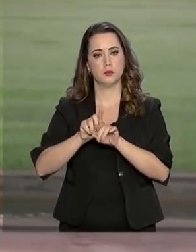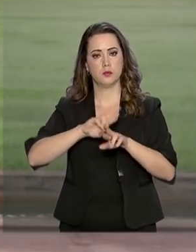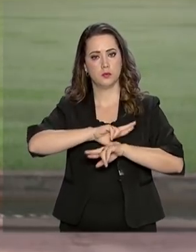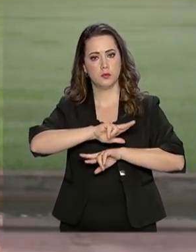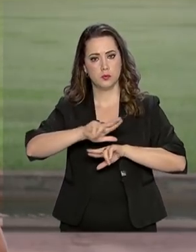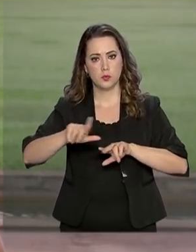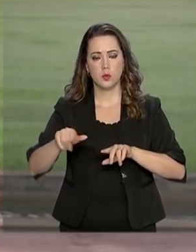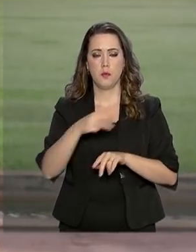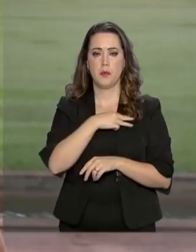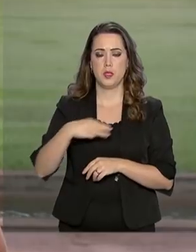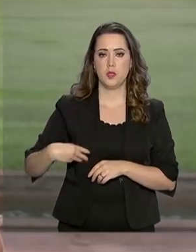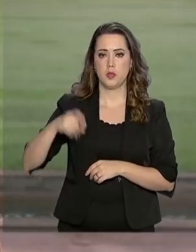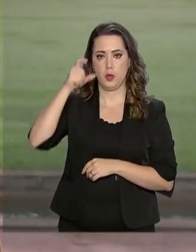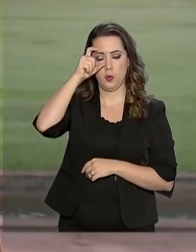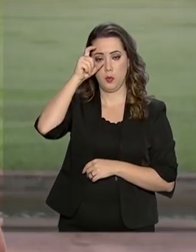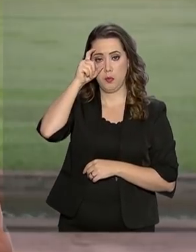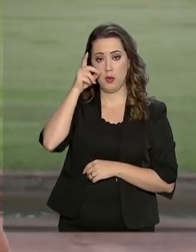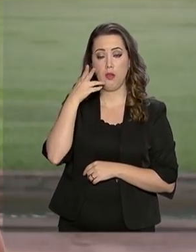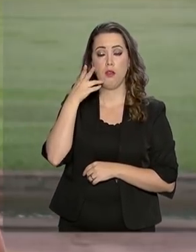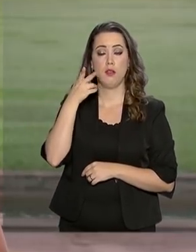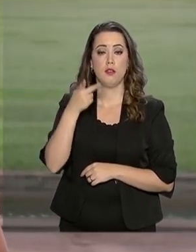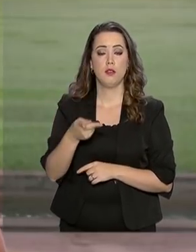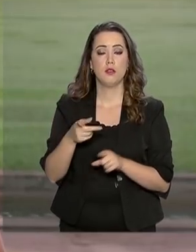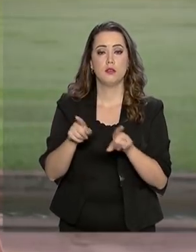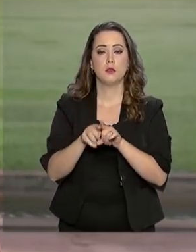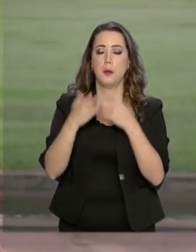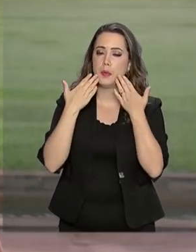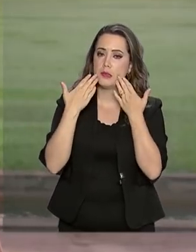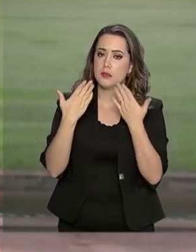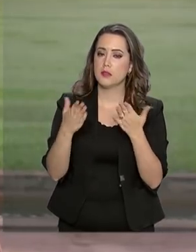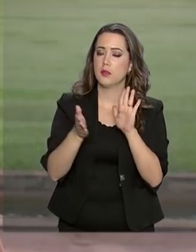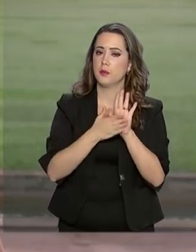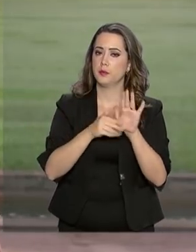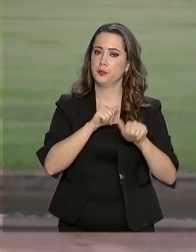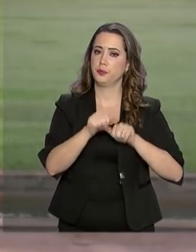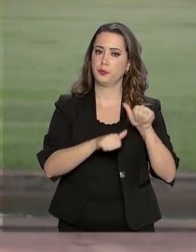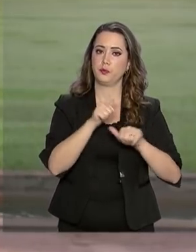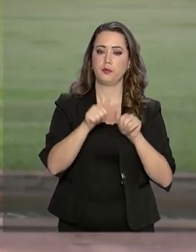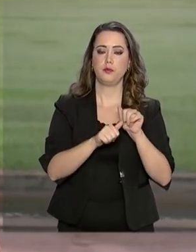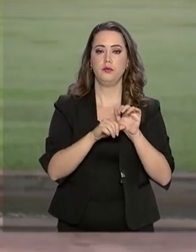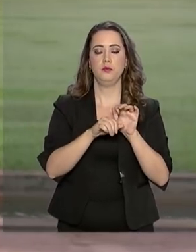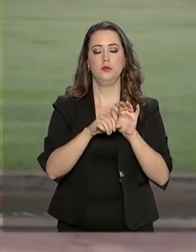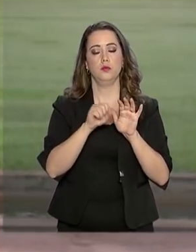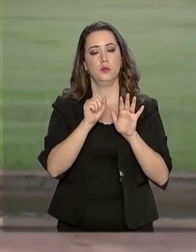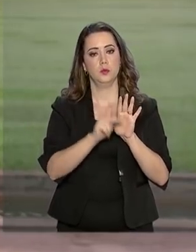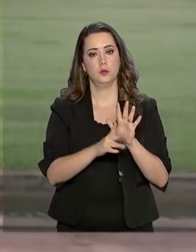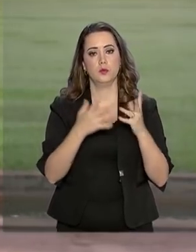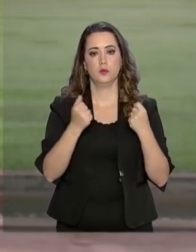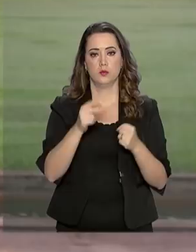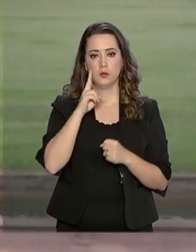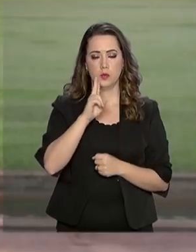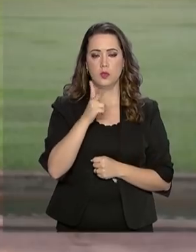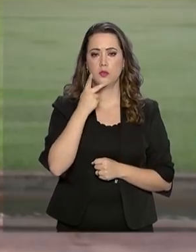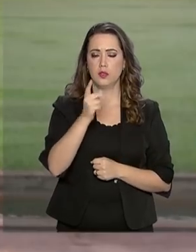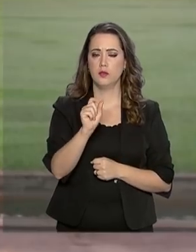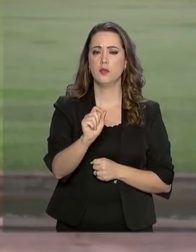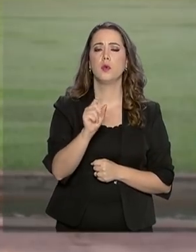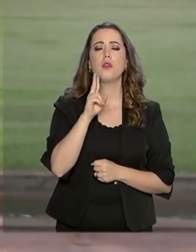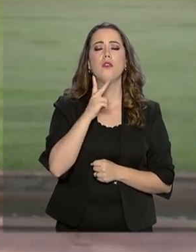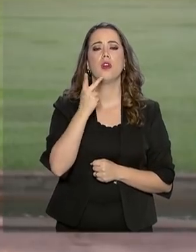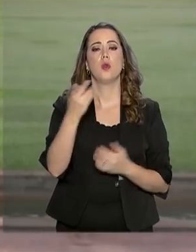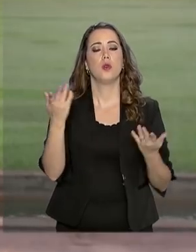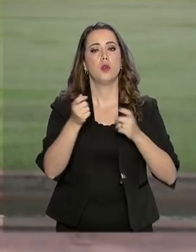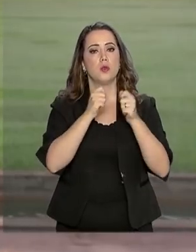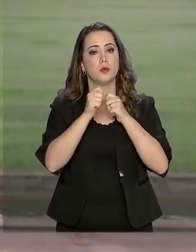ministro da Economia, Paulo Guedes, para apresentar a proposta de reforma da Previdência. Vamos ouvir o que ele acabou de falar